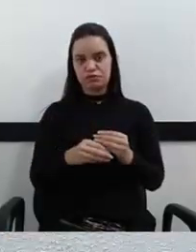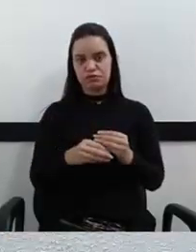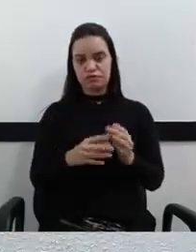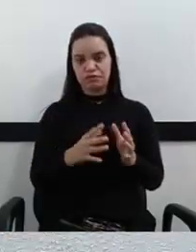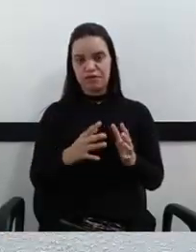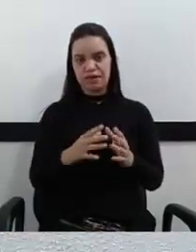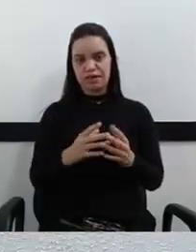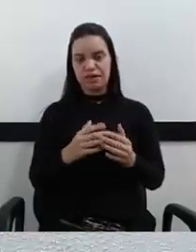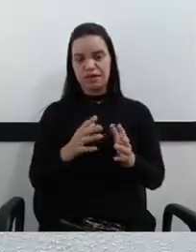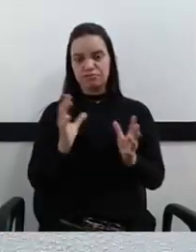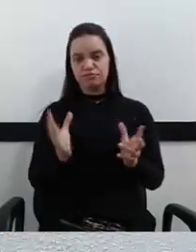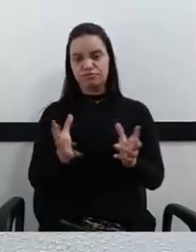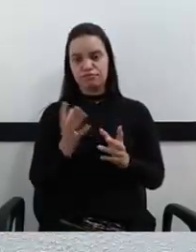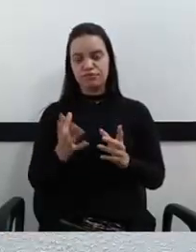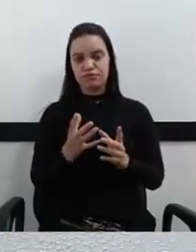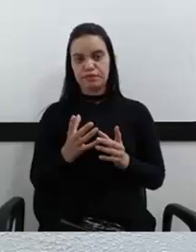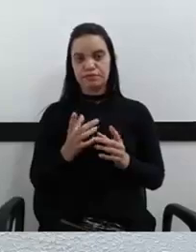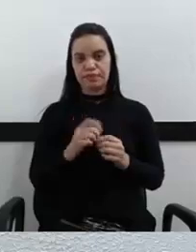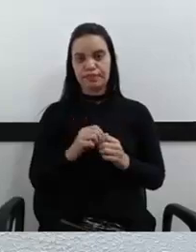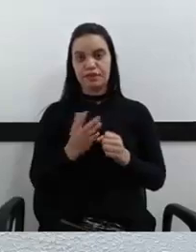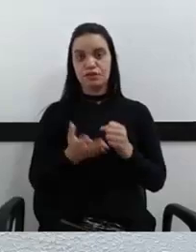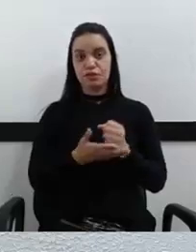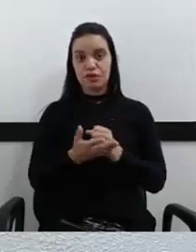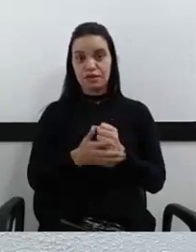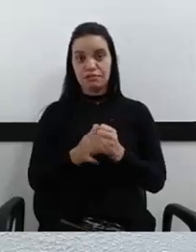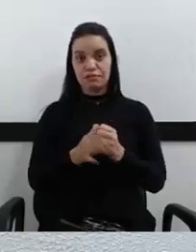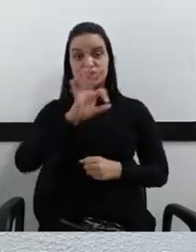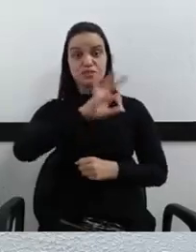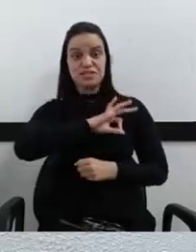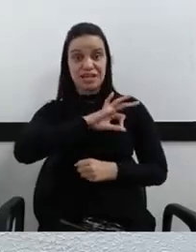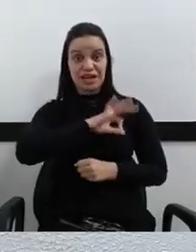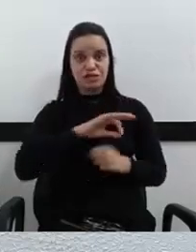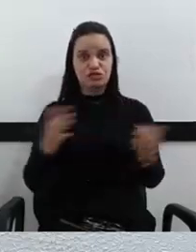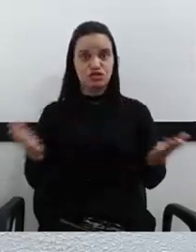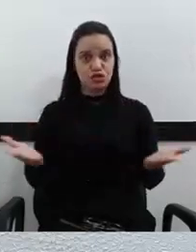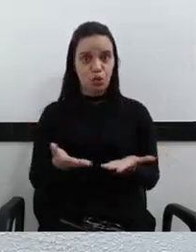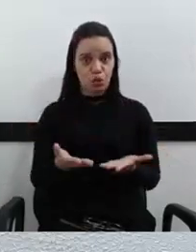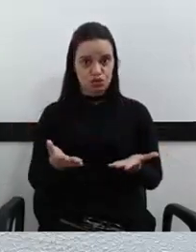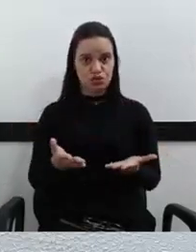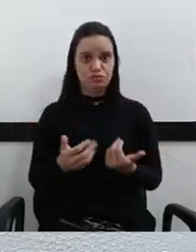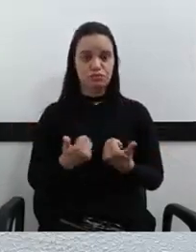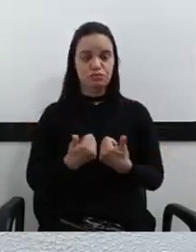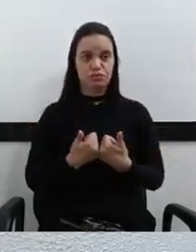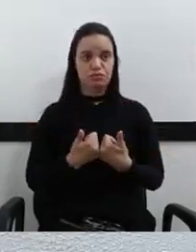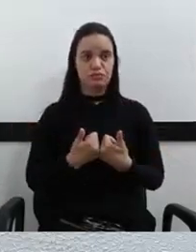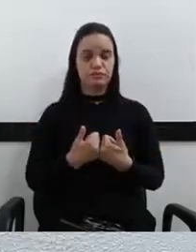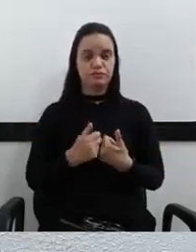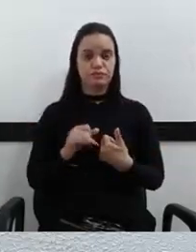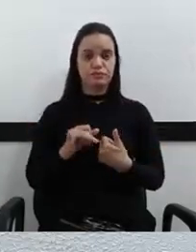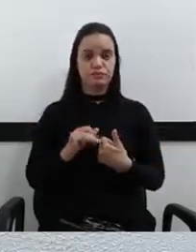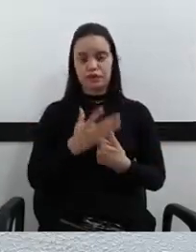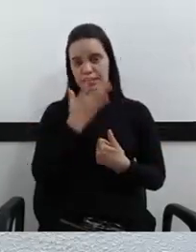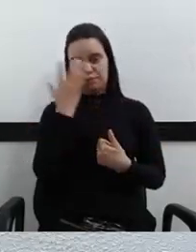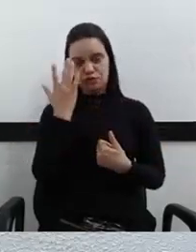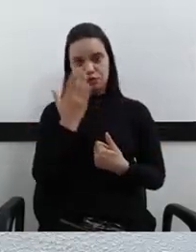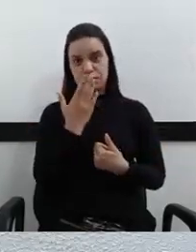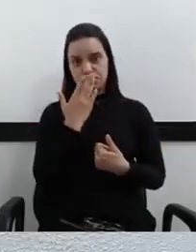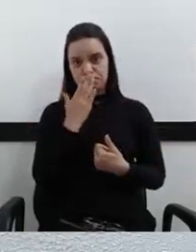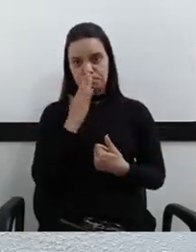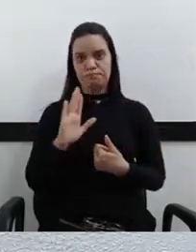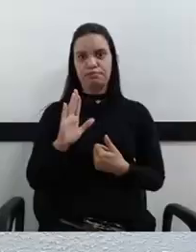sobre a indenização. Por quê? Porque vai ser com base no que a pessoa recebe hoje. Ao passo que as pessoas que não